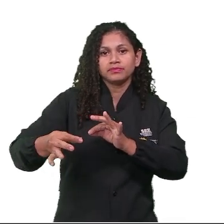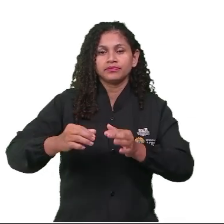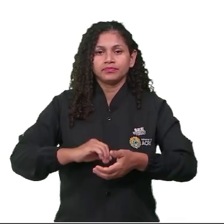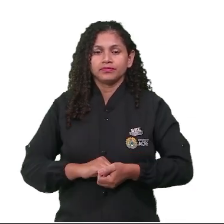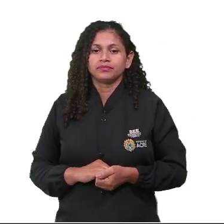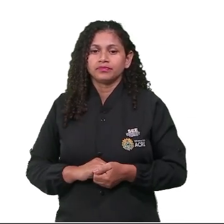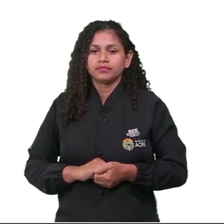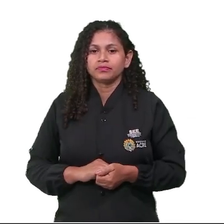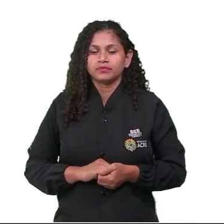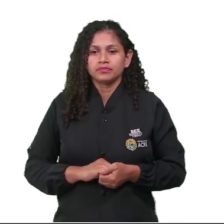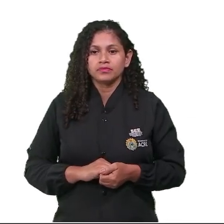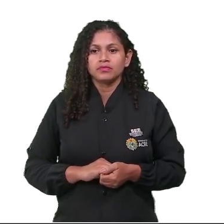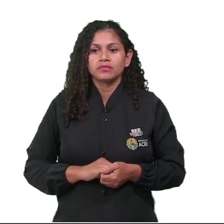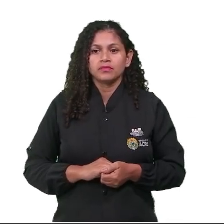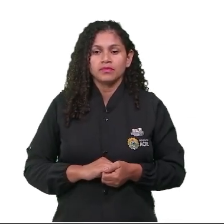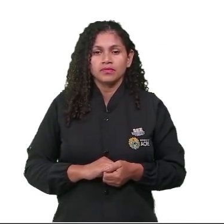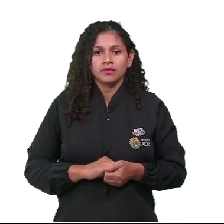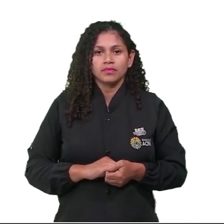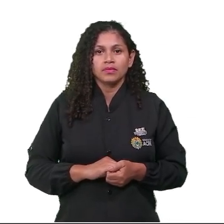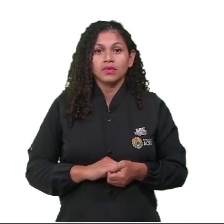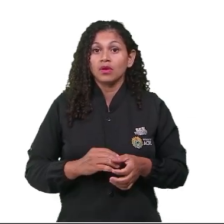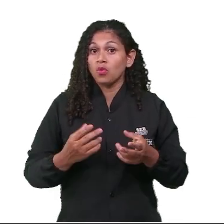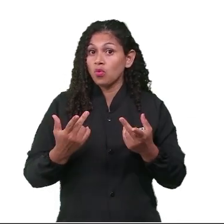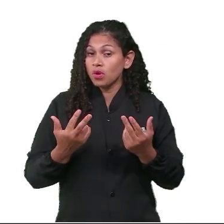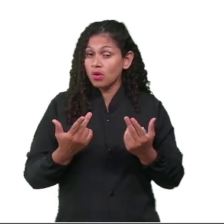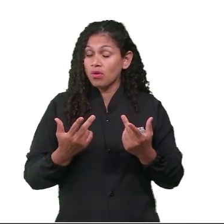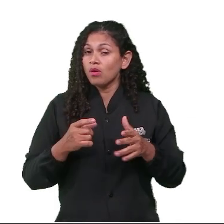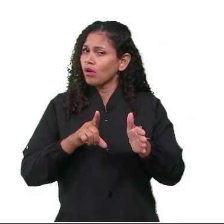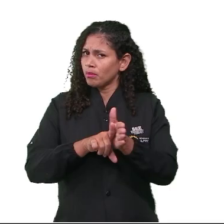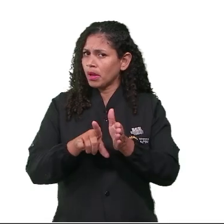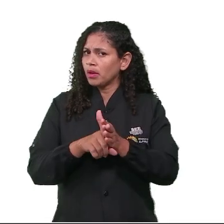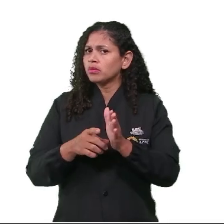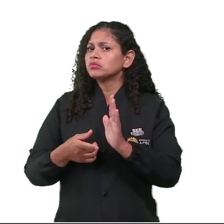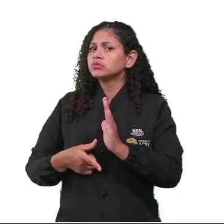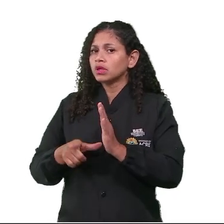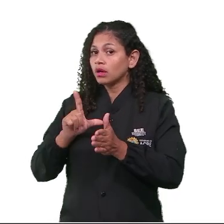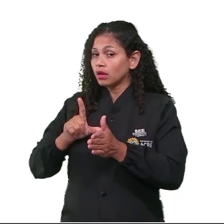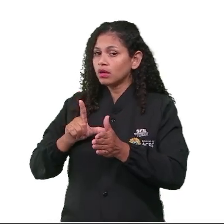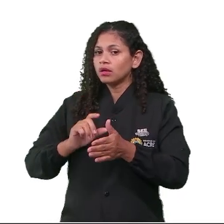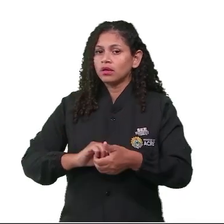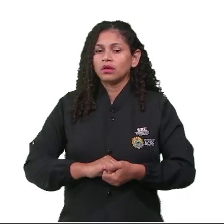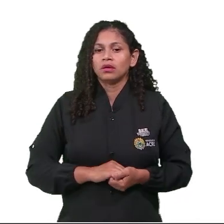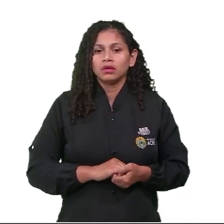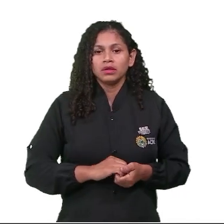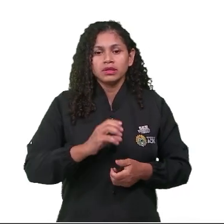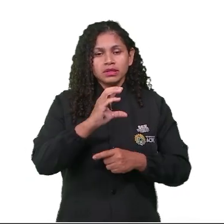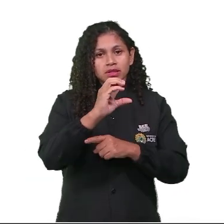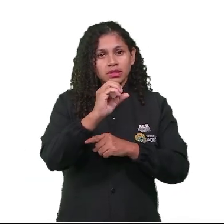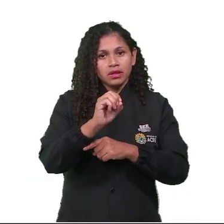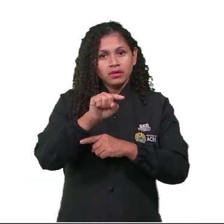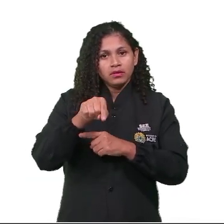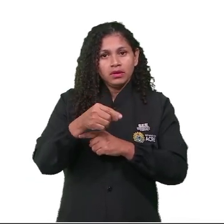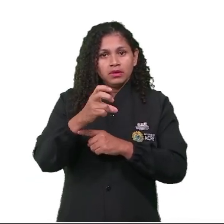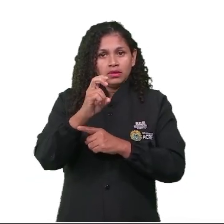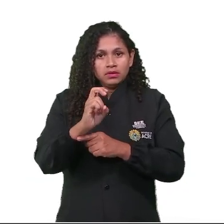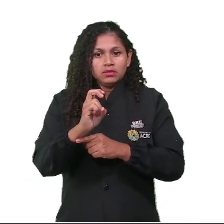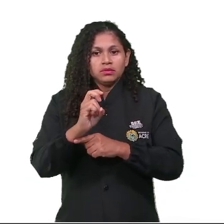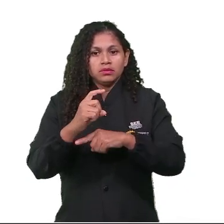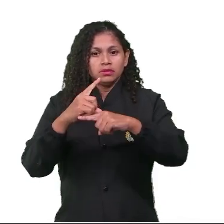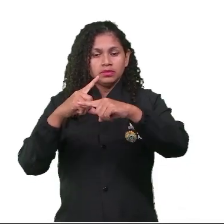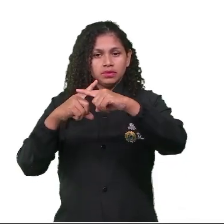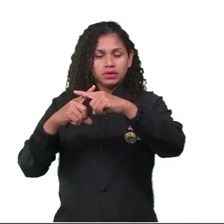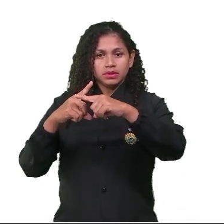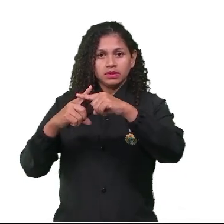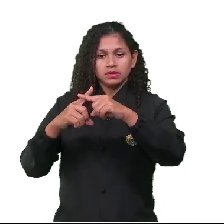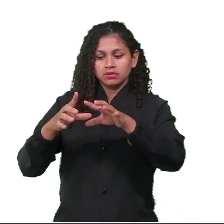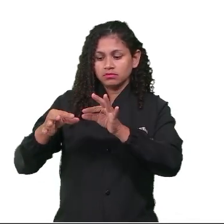multiplicar, exatamente como fizemos na questão anterior, 0,5, que é o comprimento, vezes a